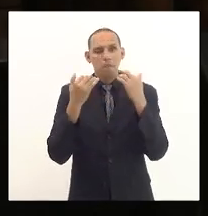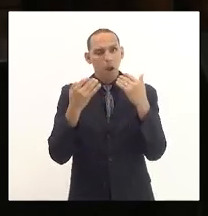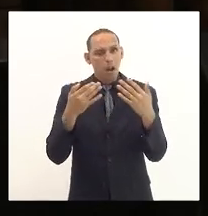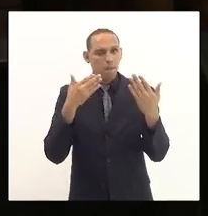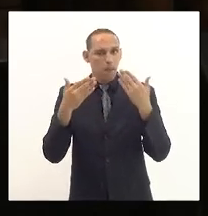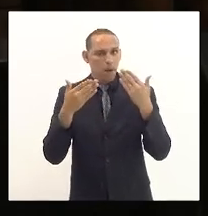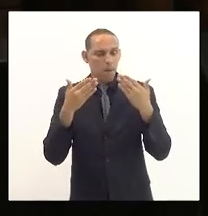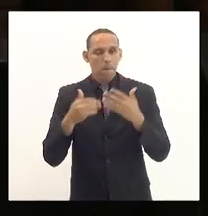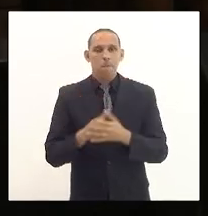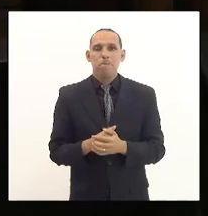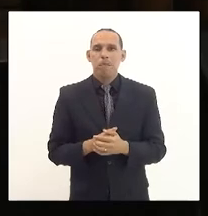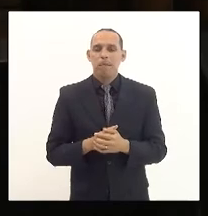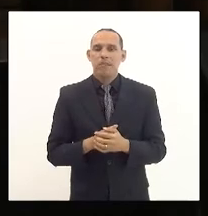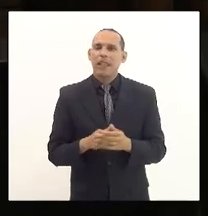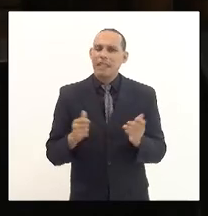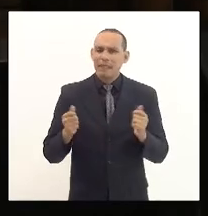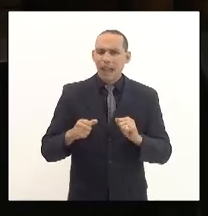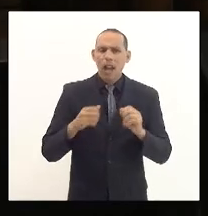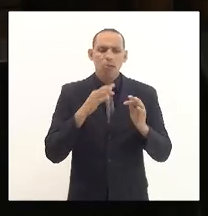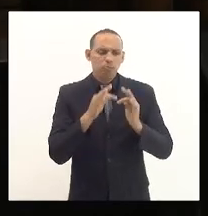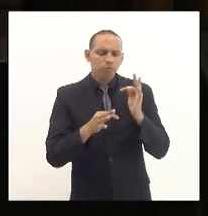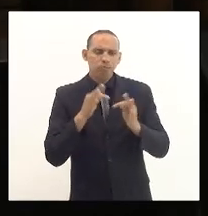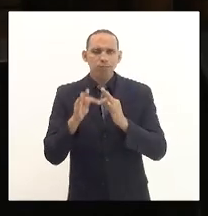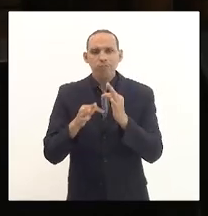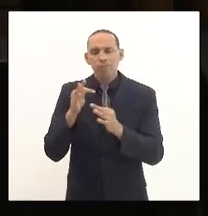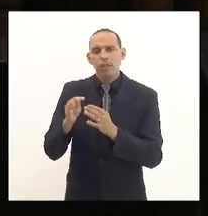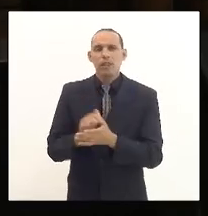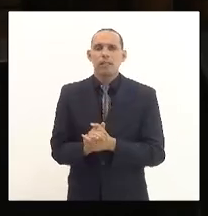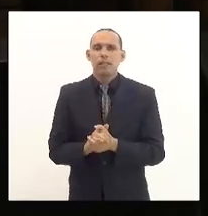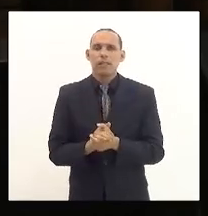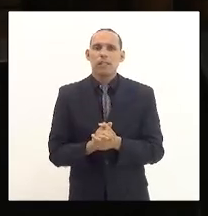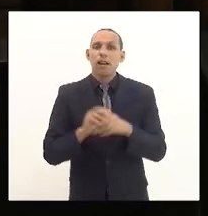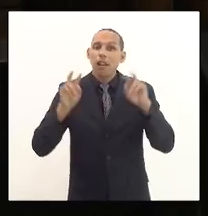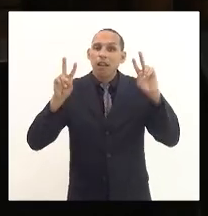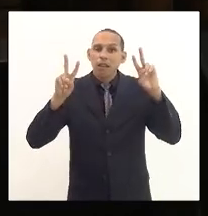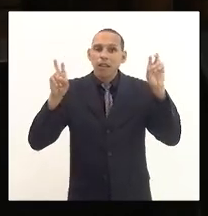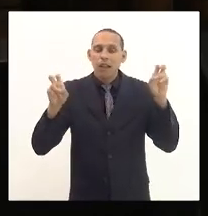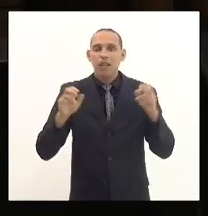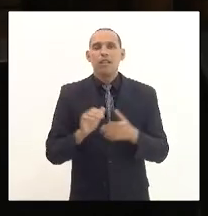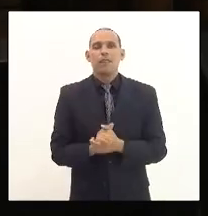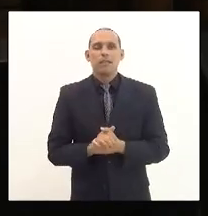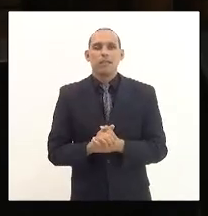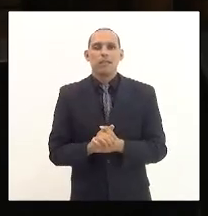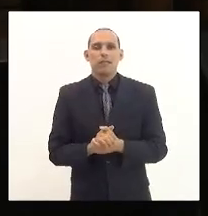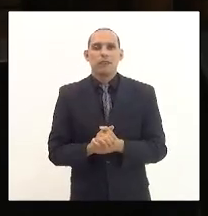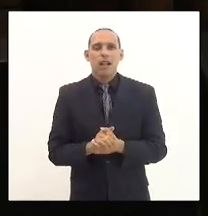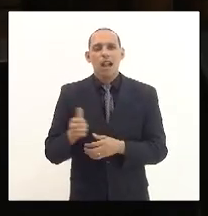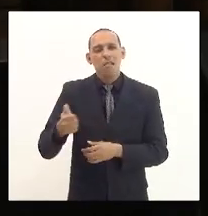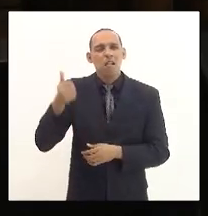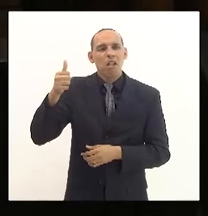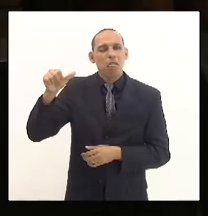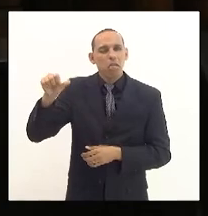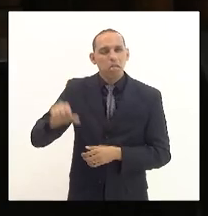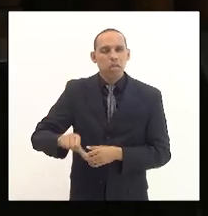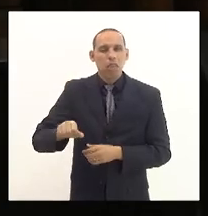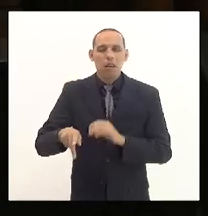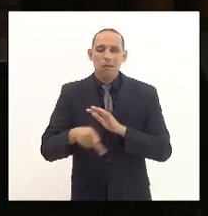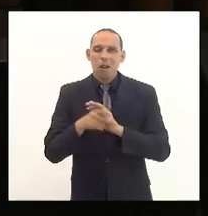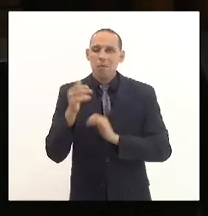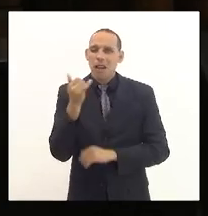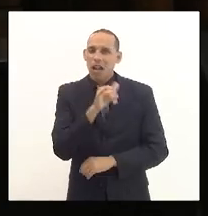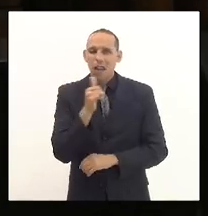audiência pública para tratar especificamente do tema da má qualidade do fornecimento de energia